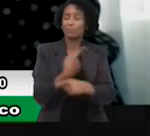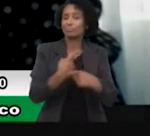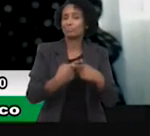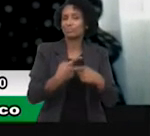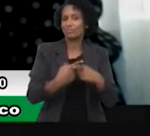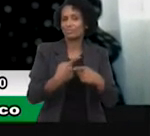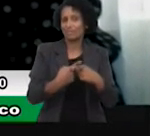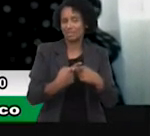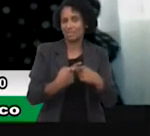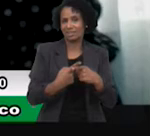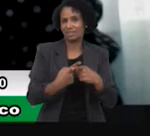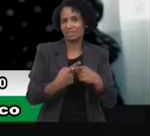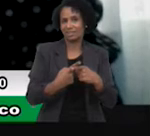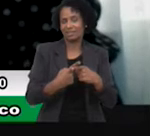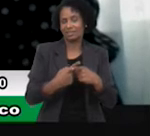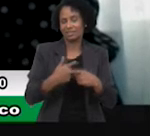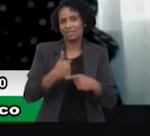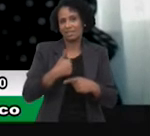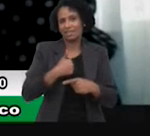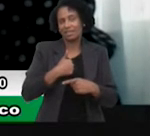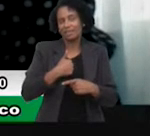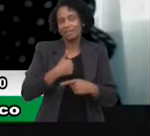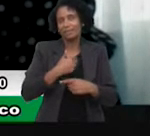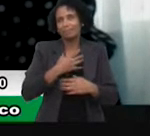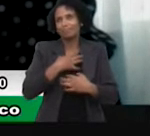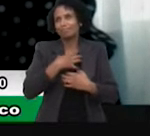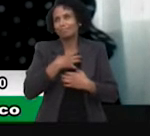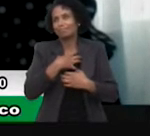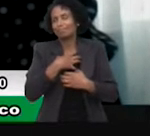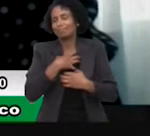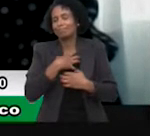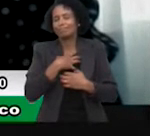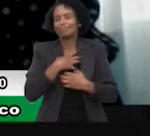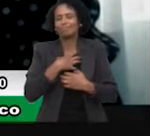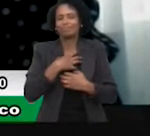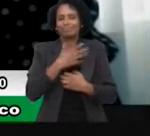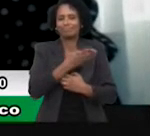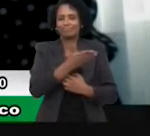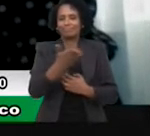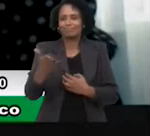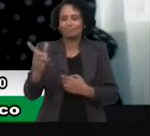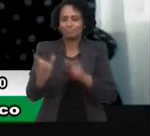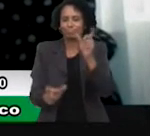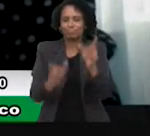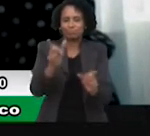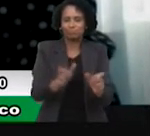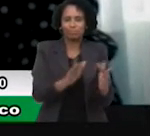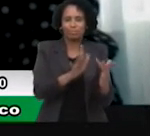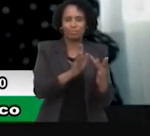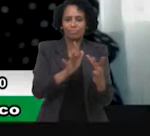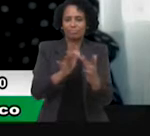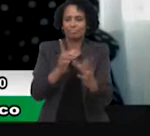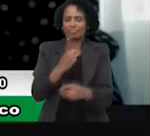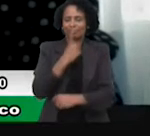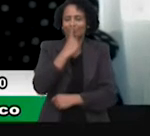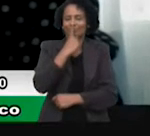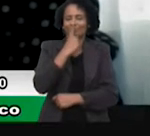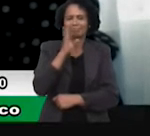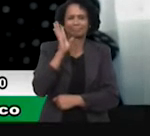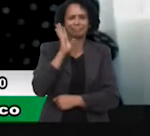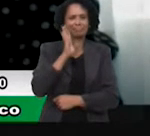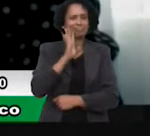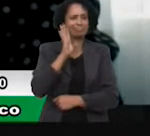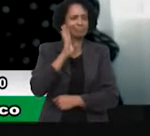confesso que me afeiçoei e que são amizades bem legais e